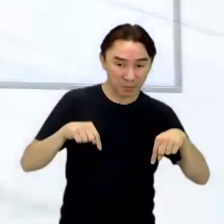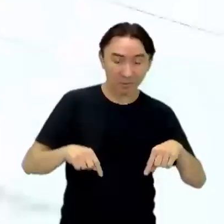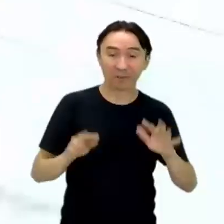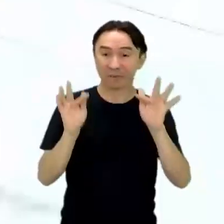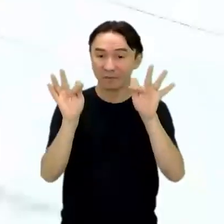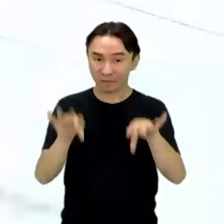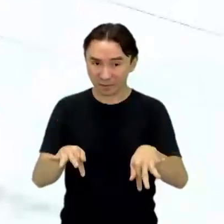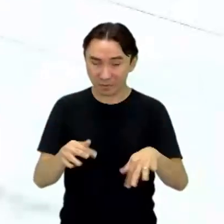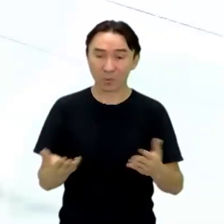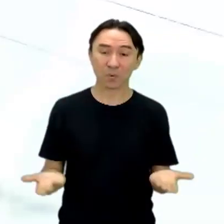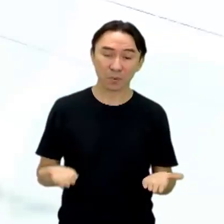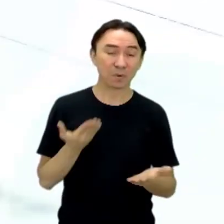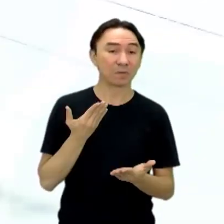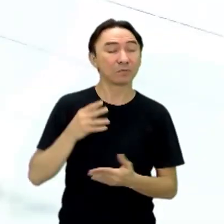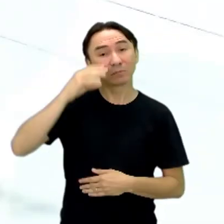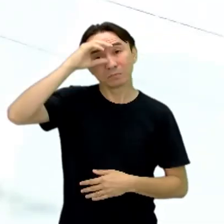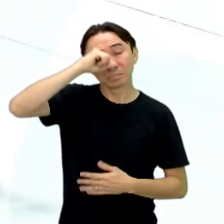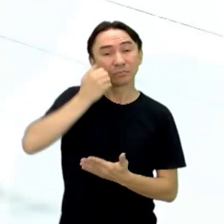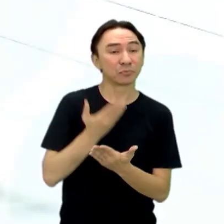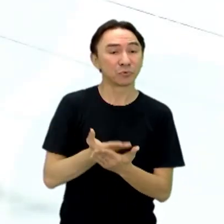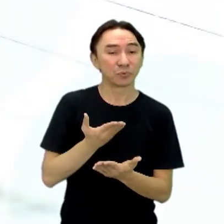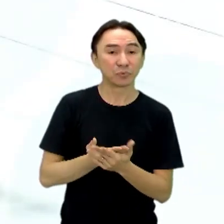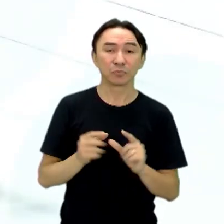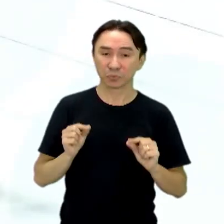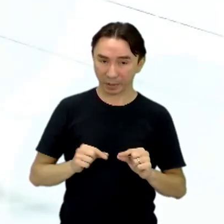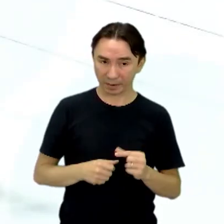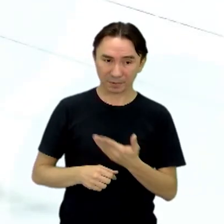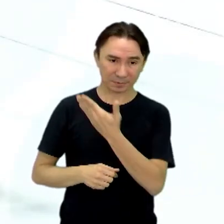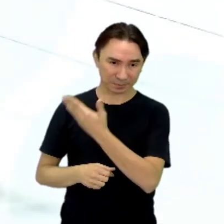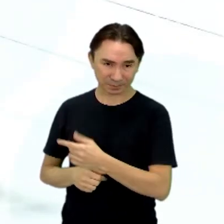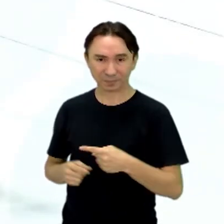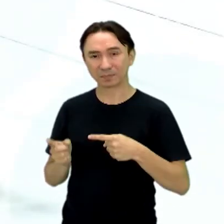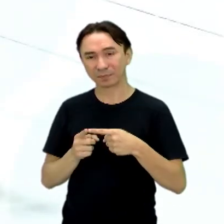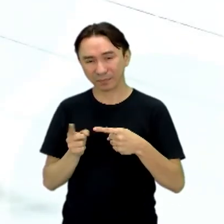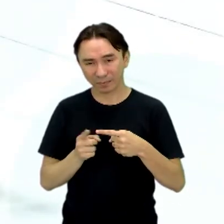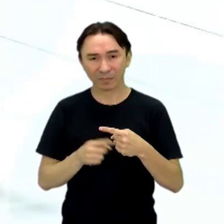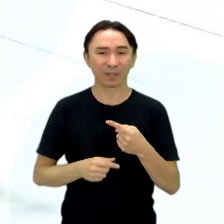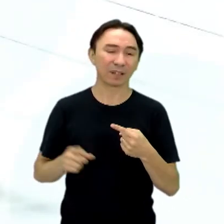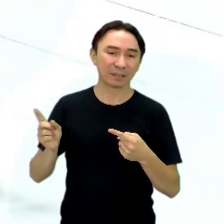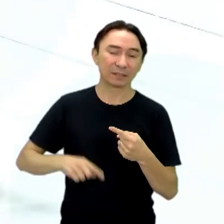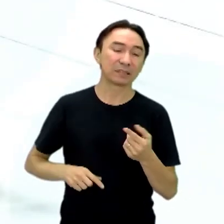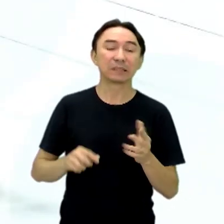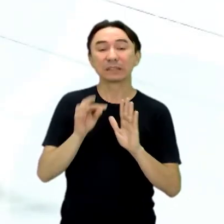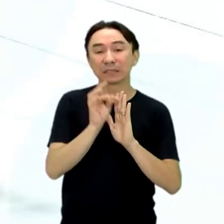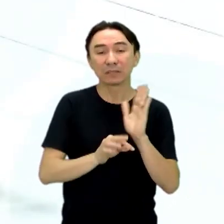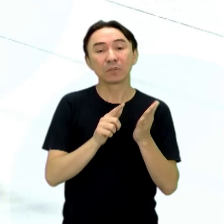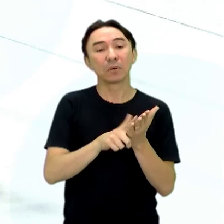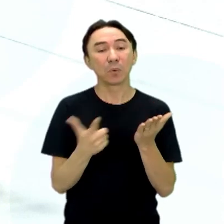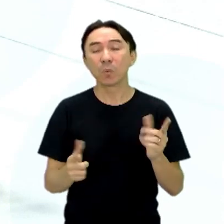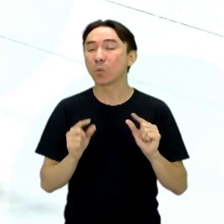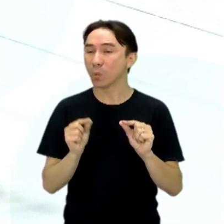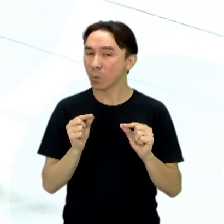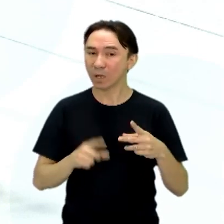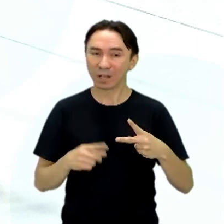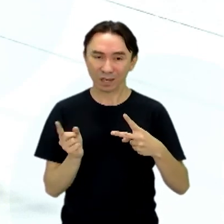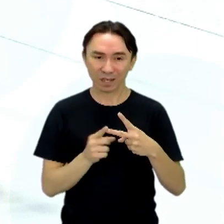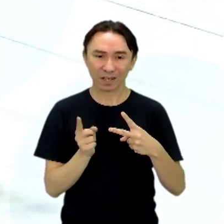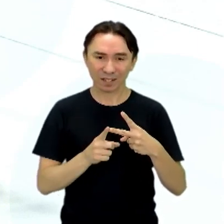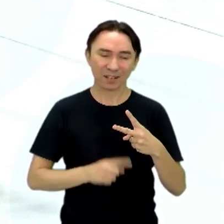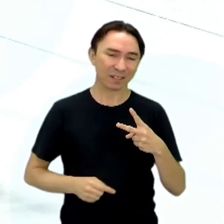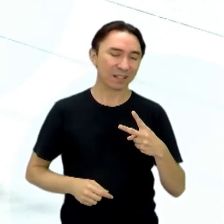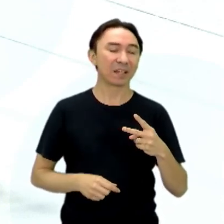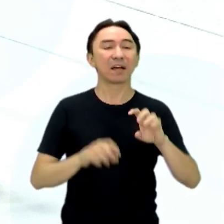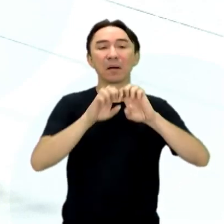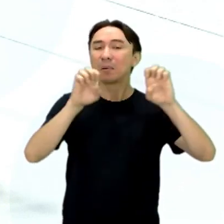nós vimos hoje. Então, revimos a definição de textos jornalísticos, analisamos a estrutura da reportagem